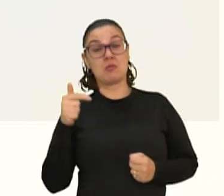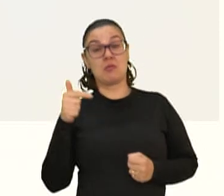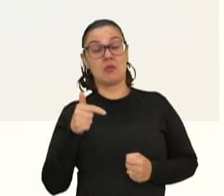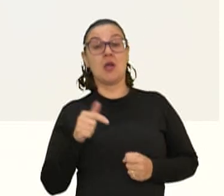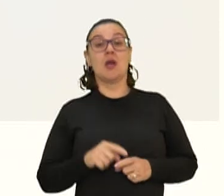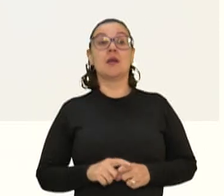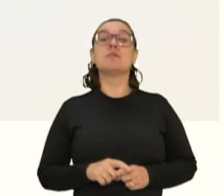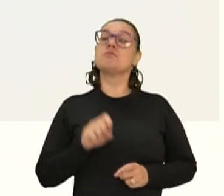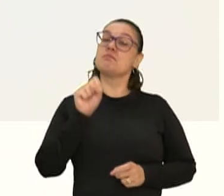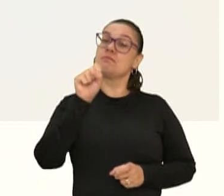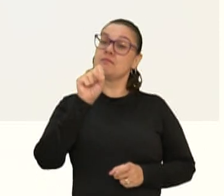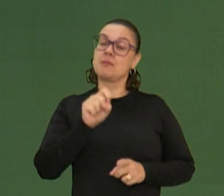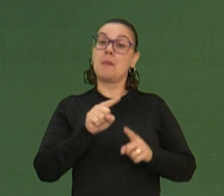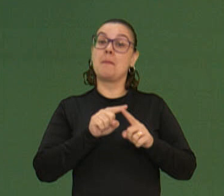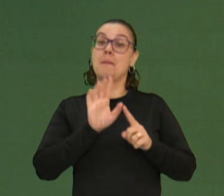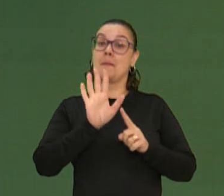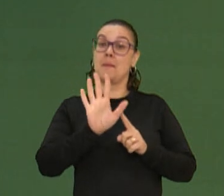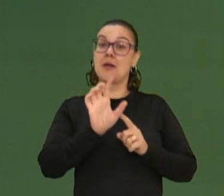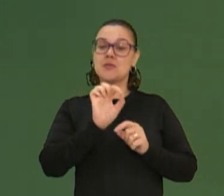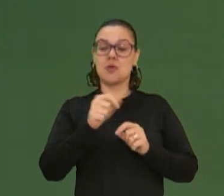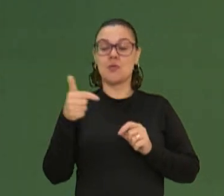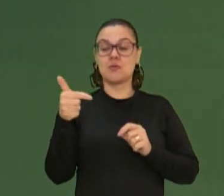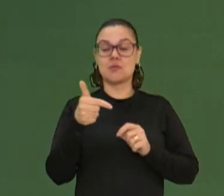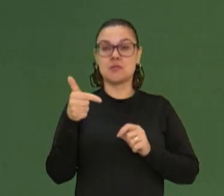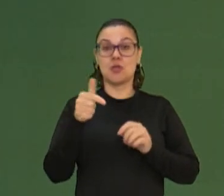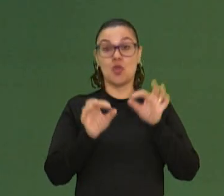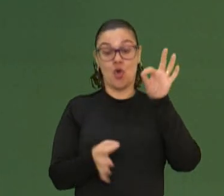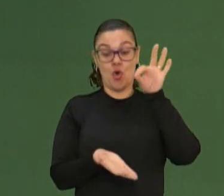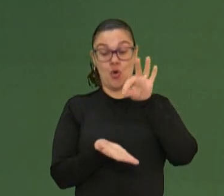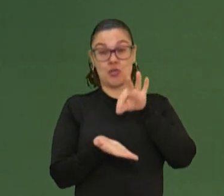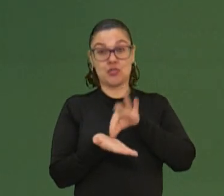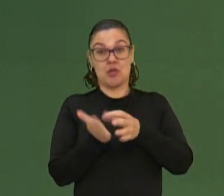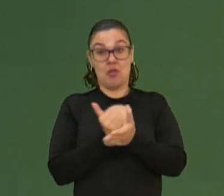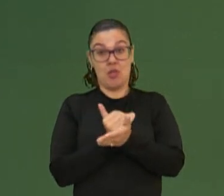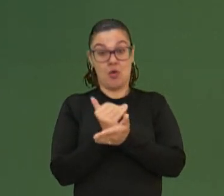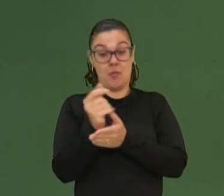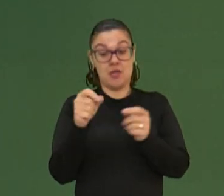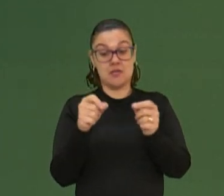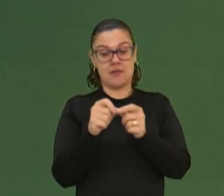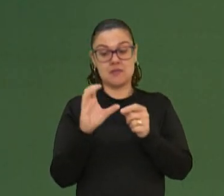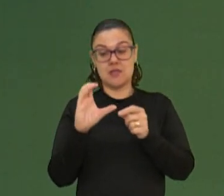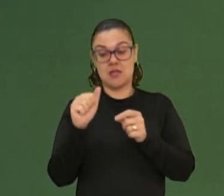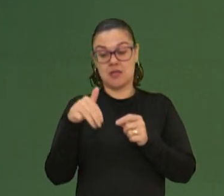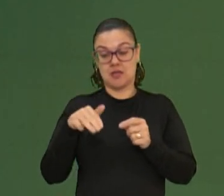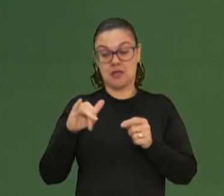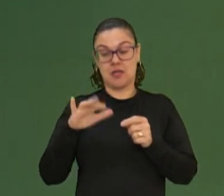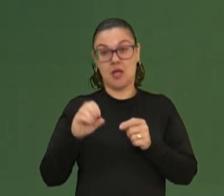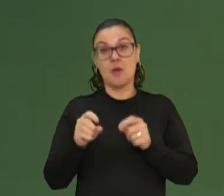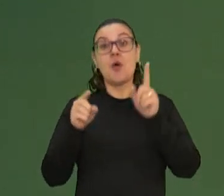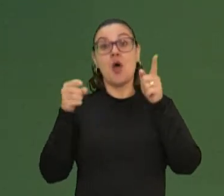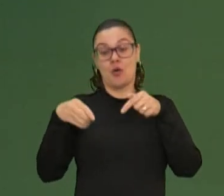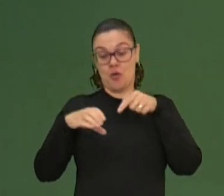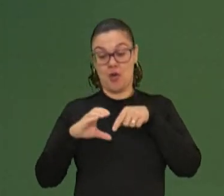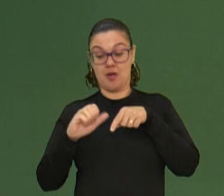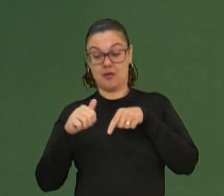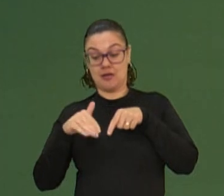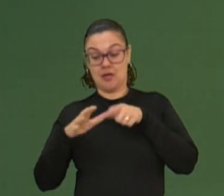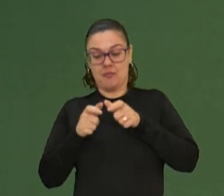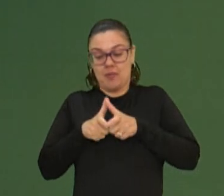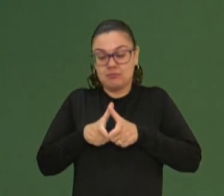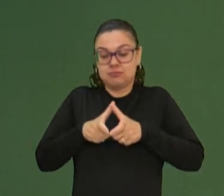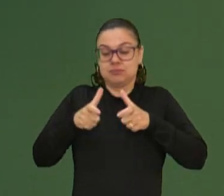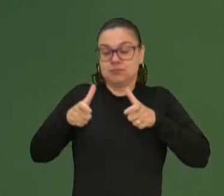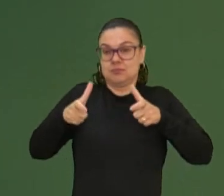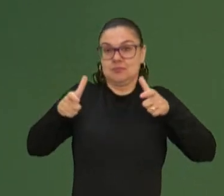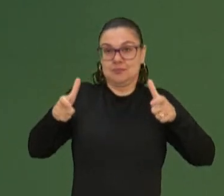secundário? Sim, mas o meristema secundário origina o câmbio. O câmbio é que vai produzir os vasos que vão dar a